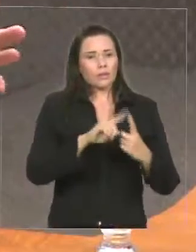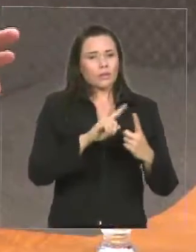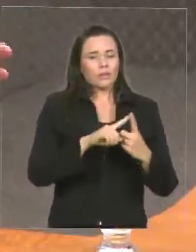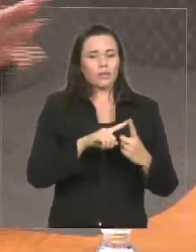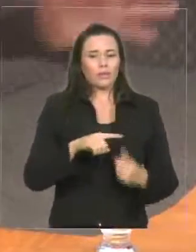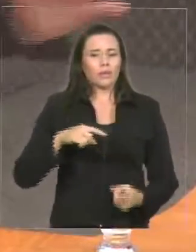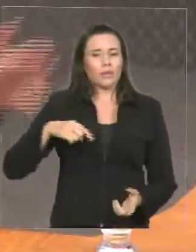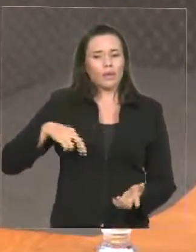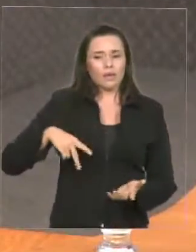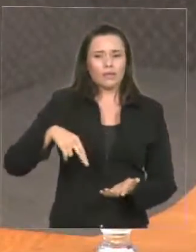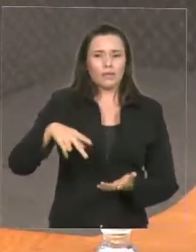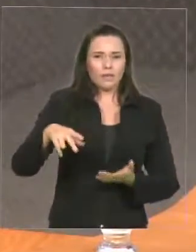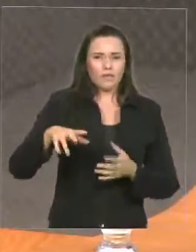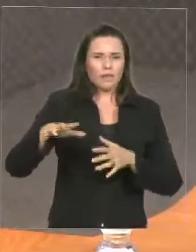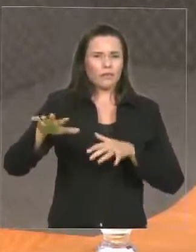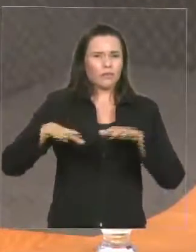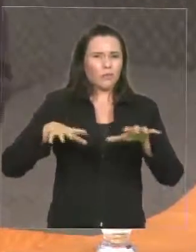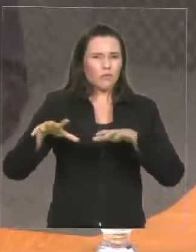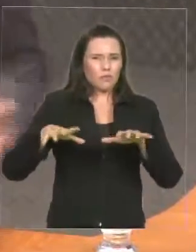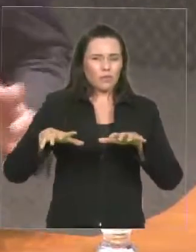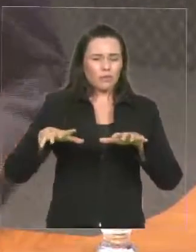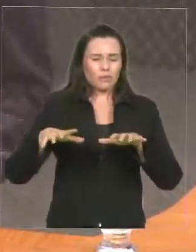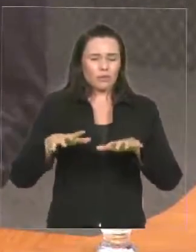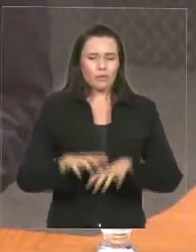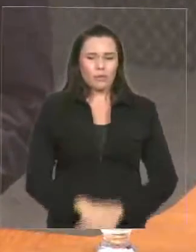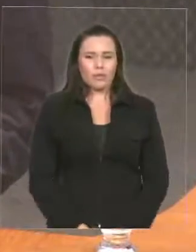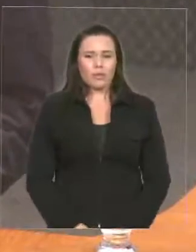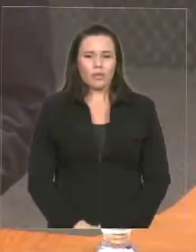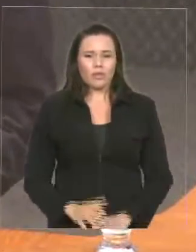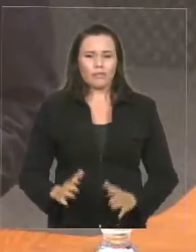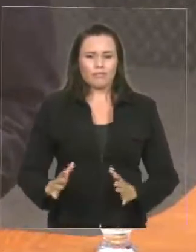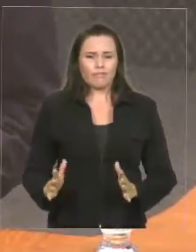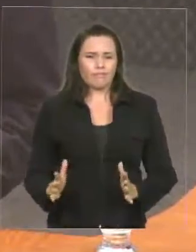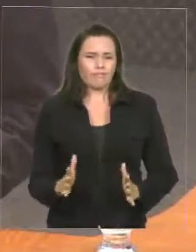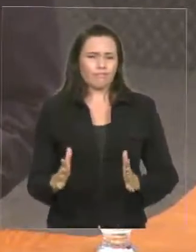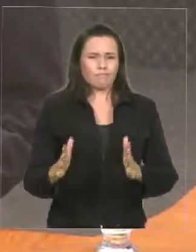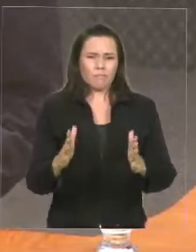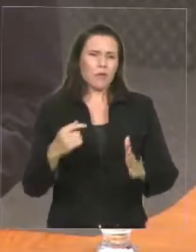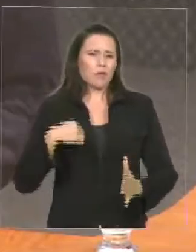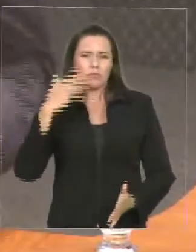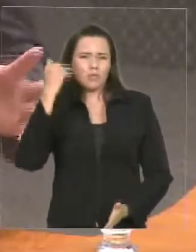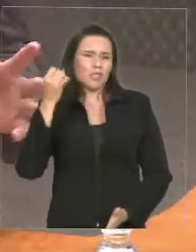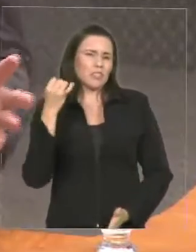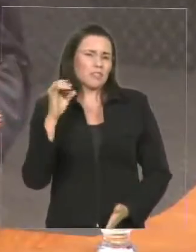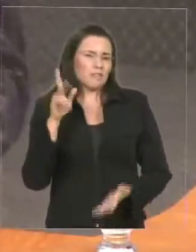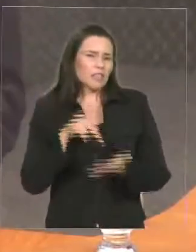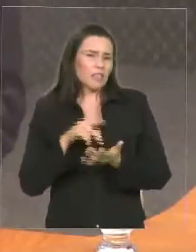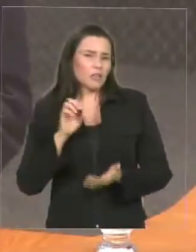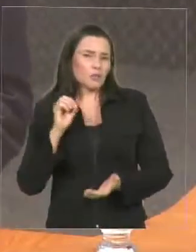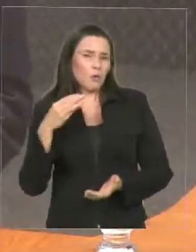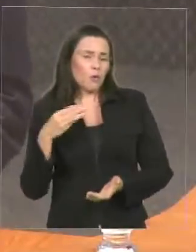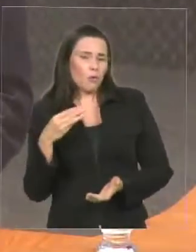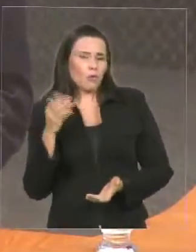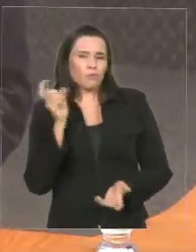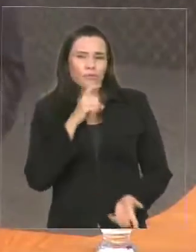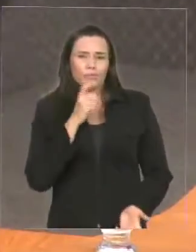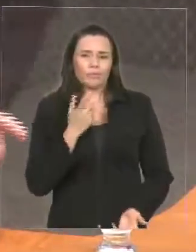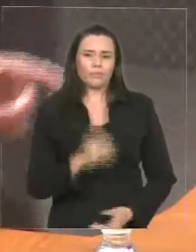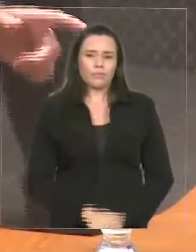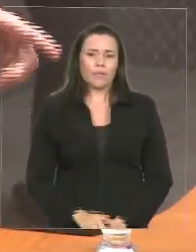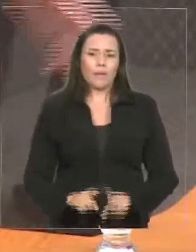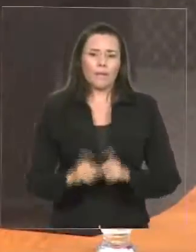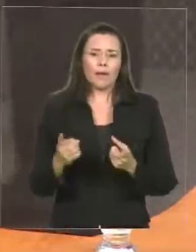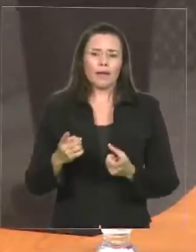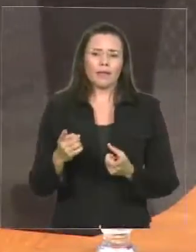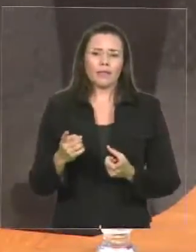procissão, conta assim a história, não sei se mito ou verdade, mas quando olharam para ela, lá ela